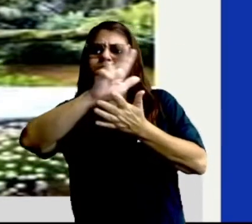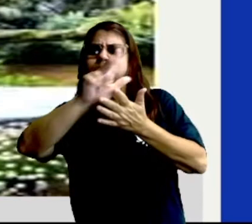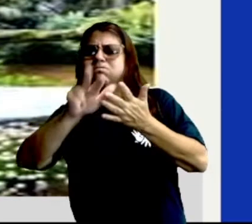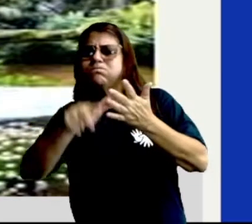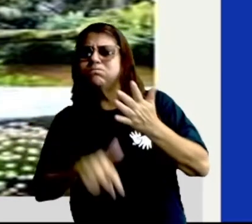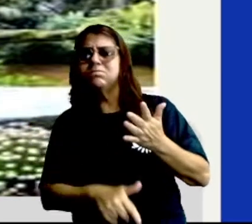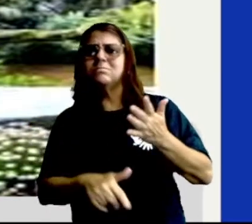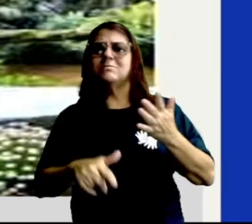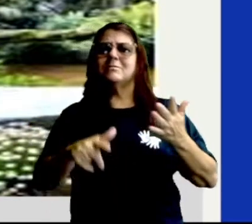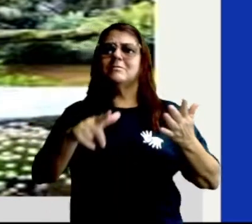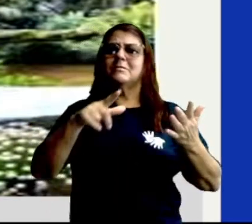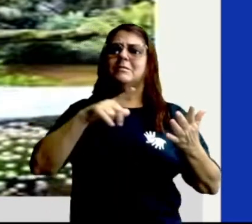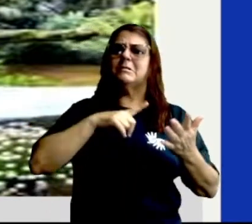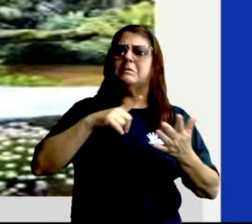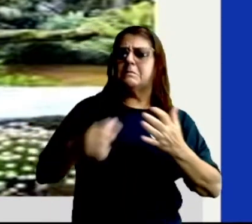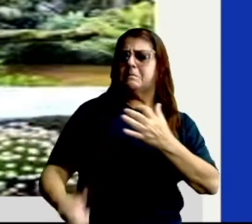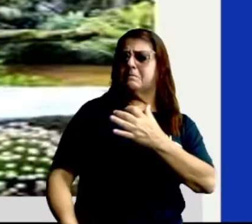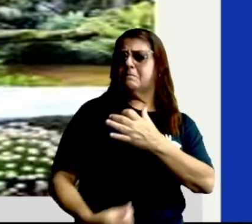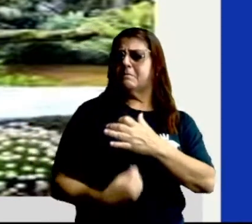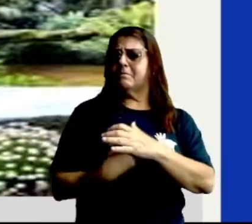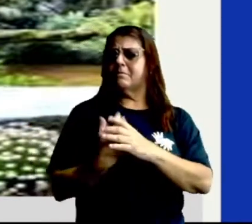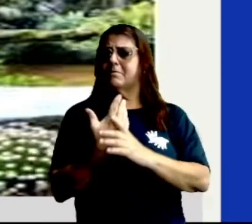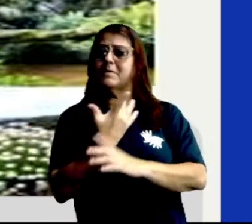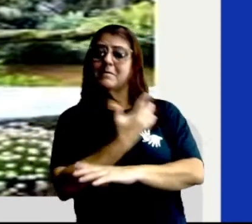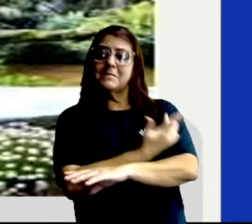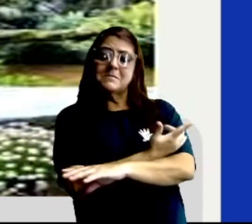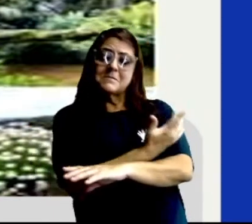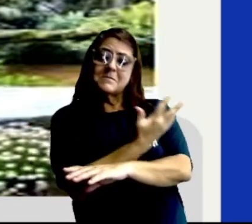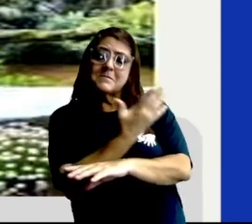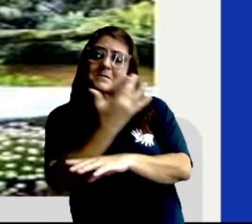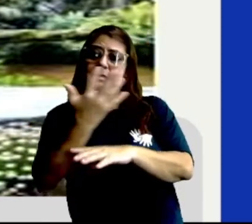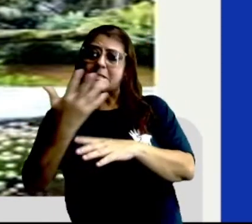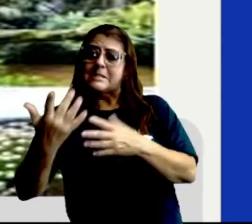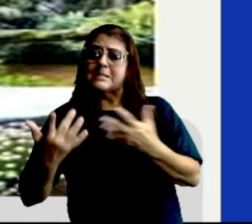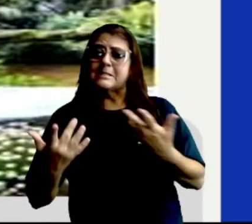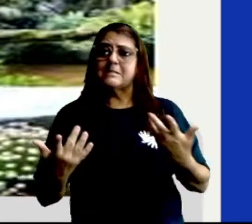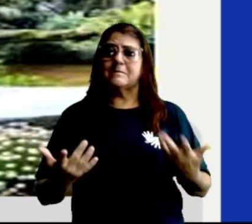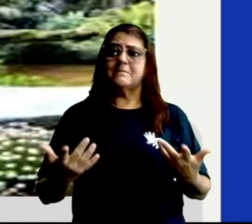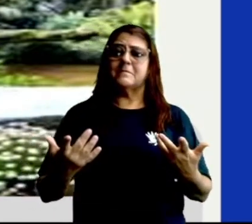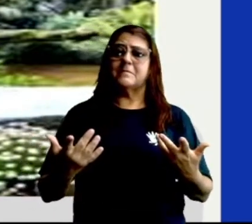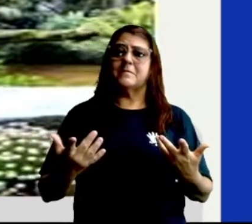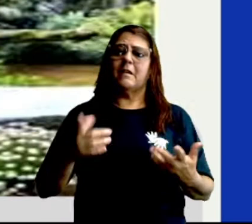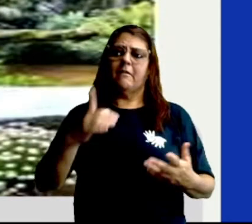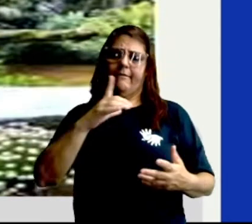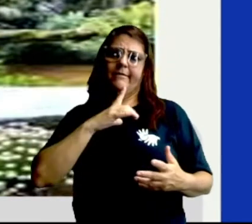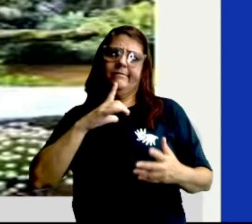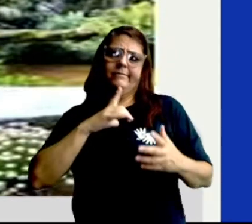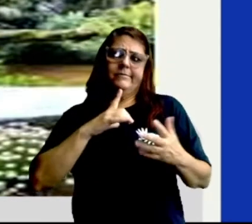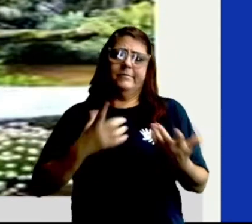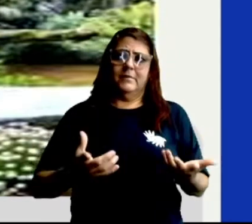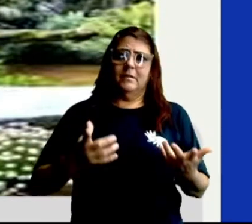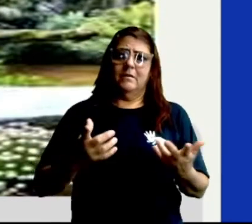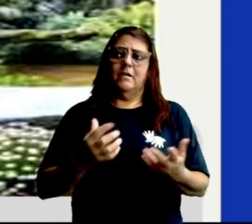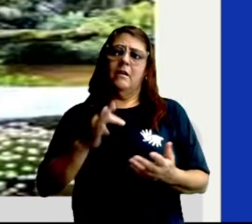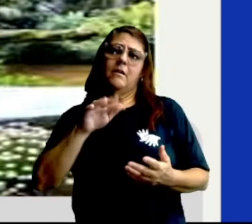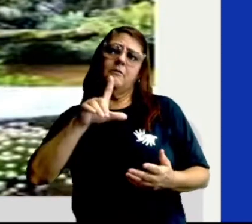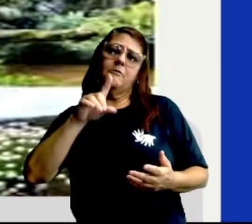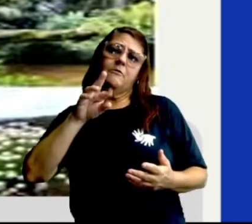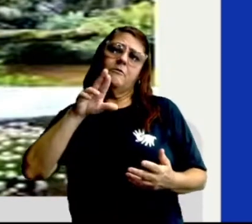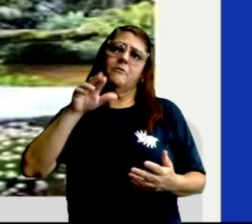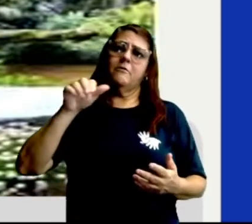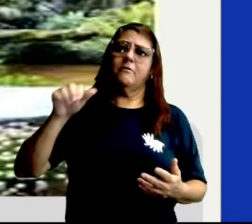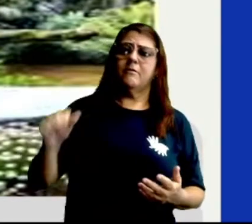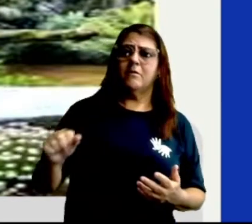né desses vegetais dessas plantas que compõem a nossa Flora